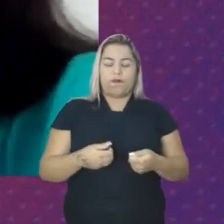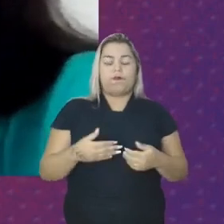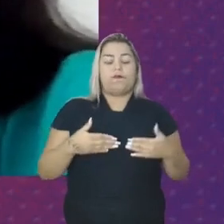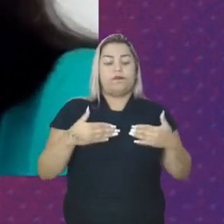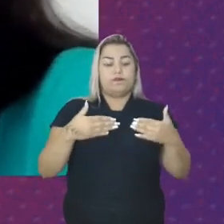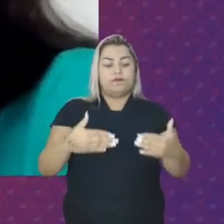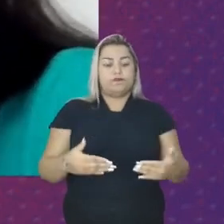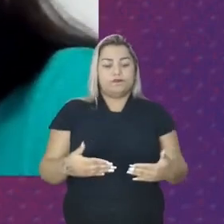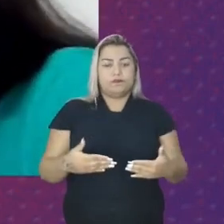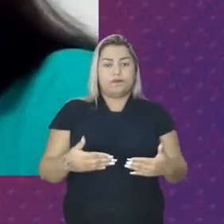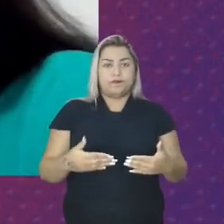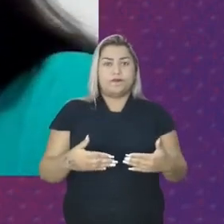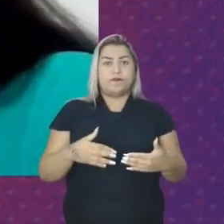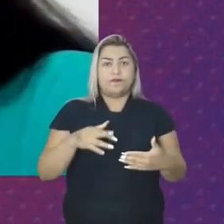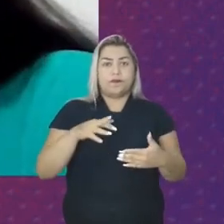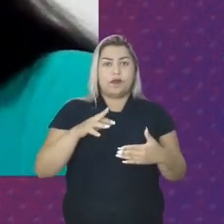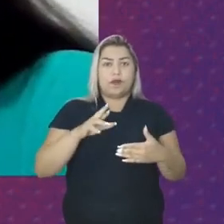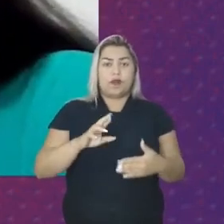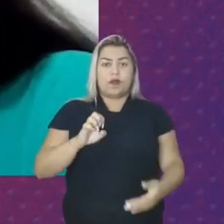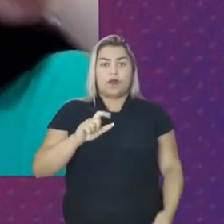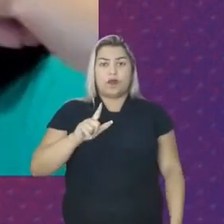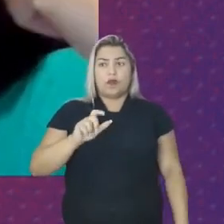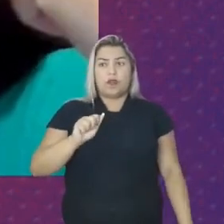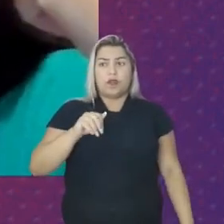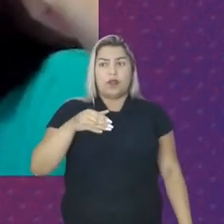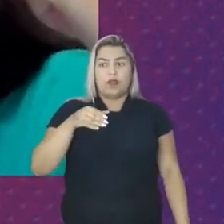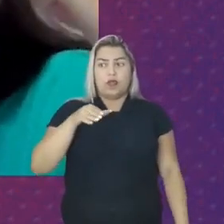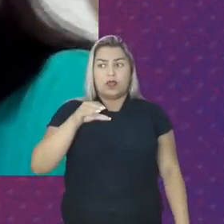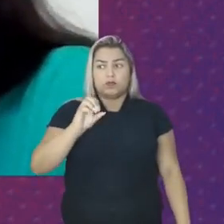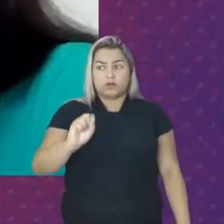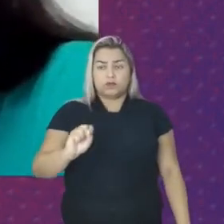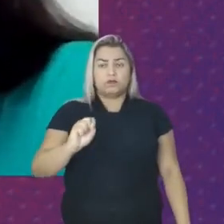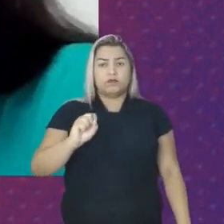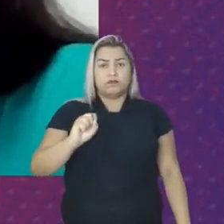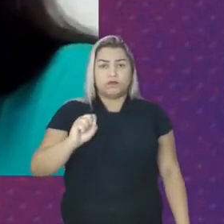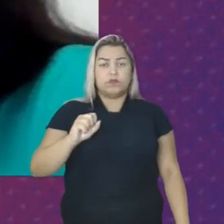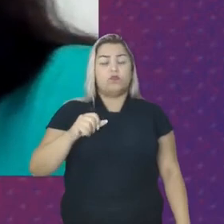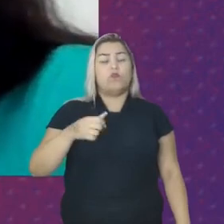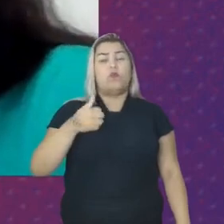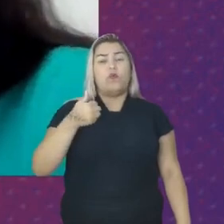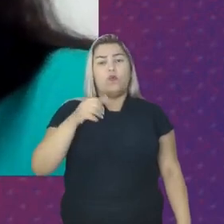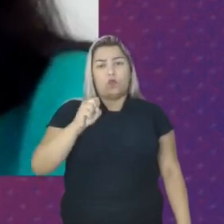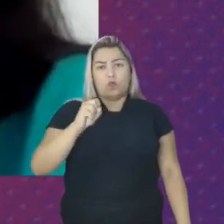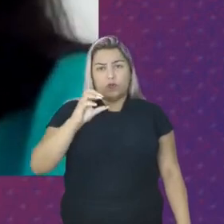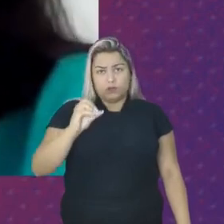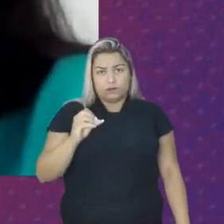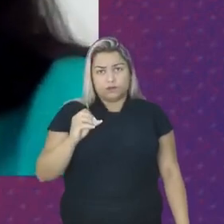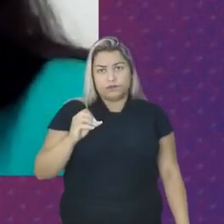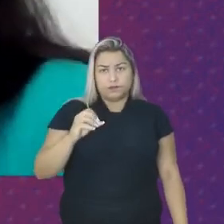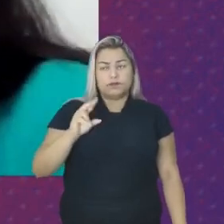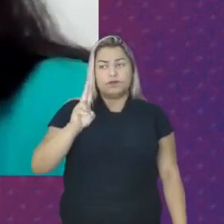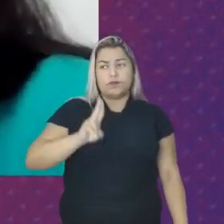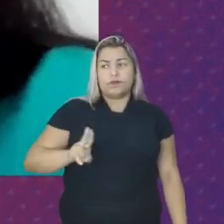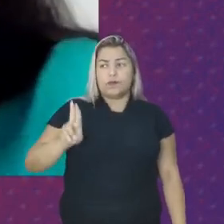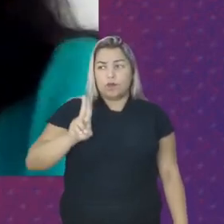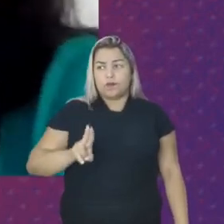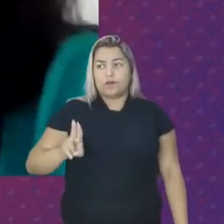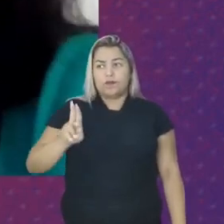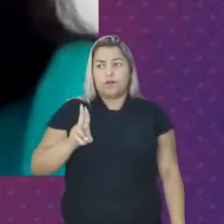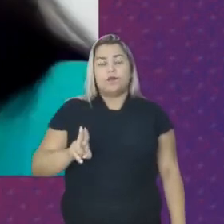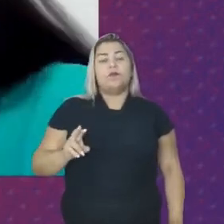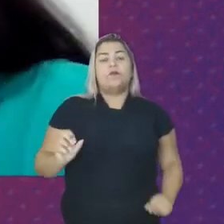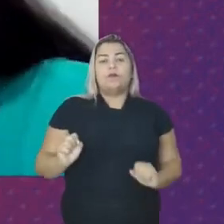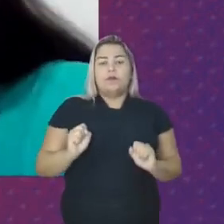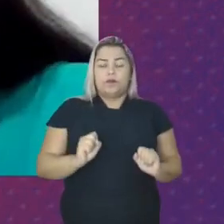das Relações Exteriores para o Ligue 180 também ser utilizado e